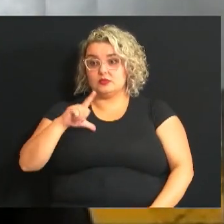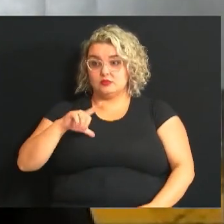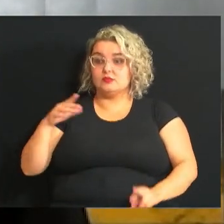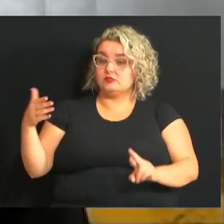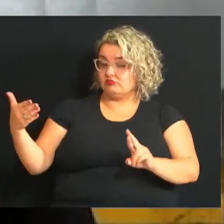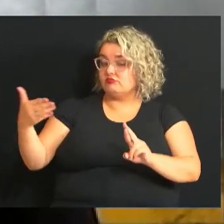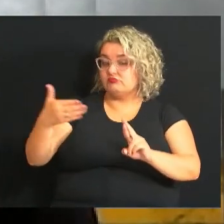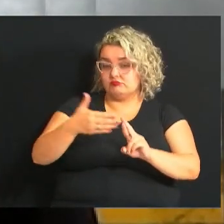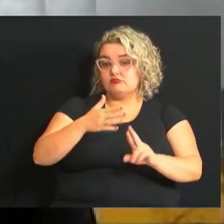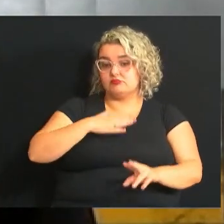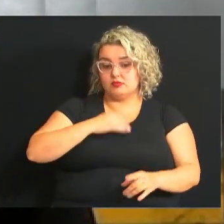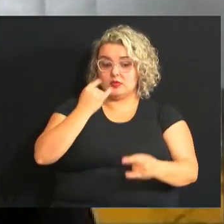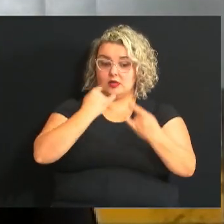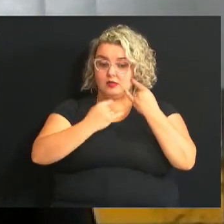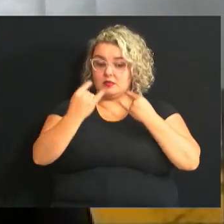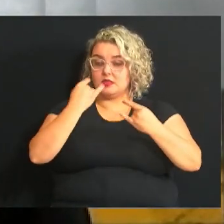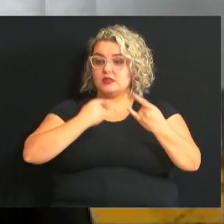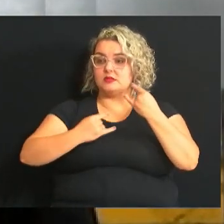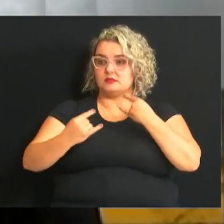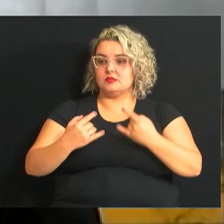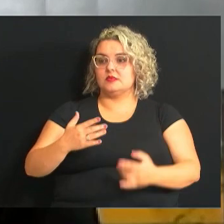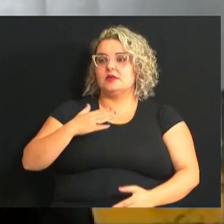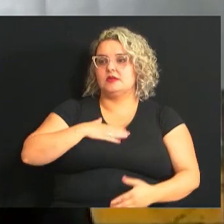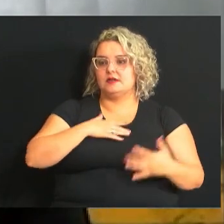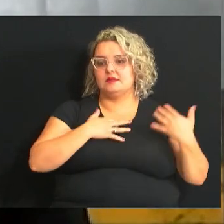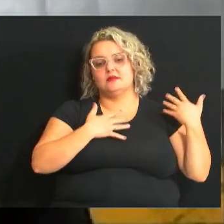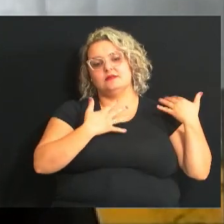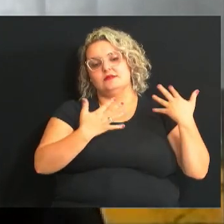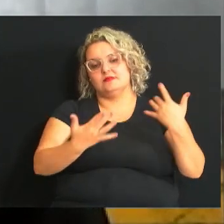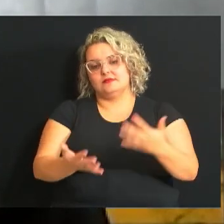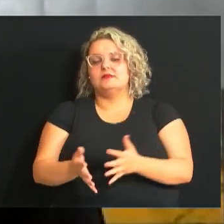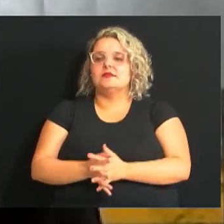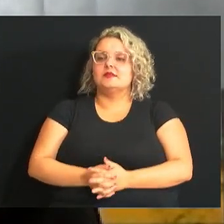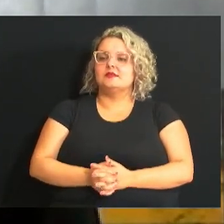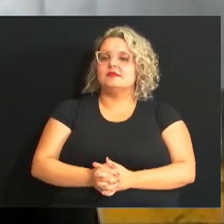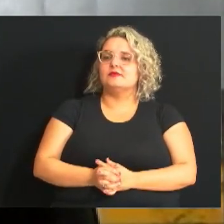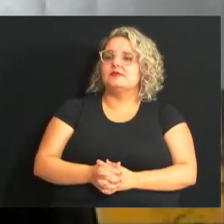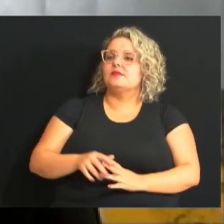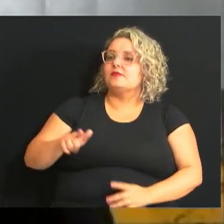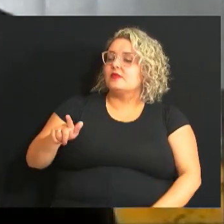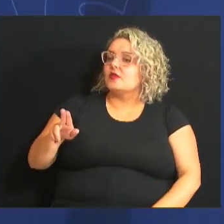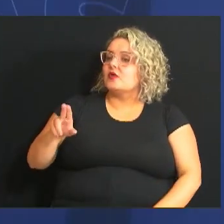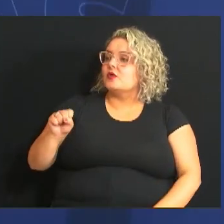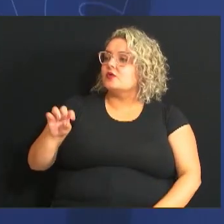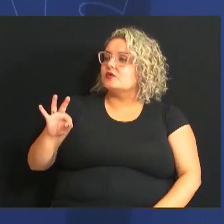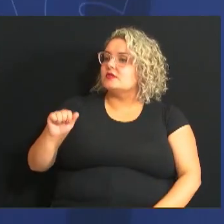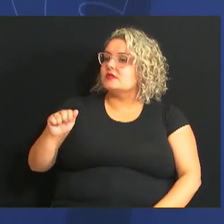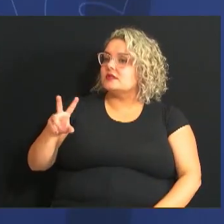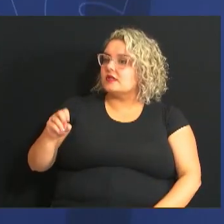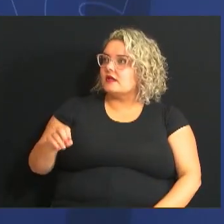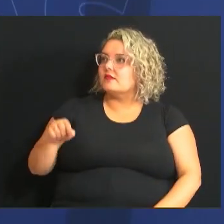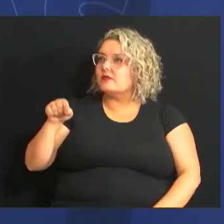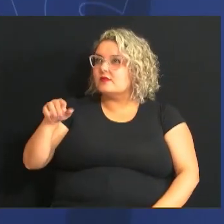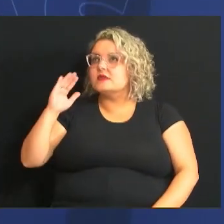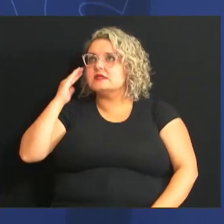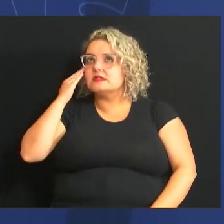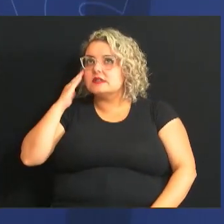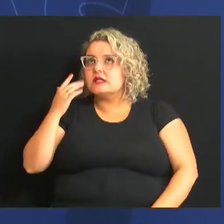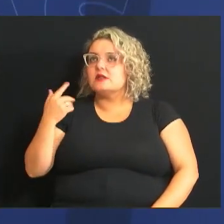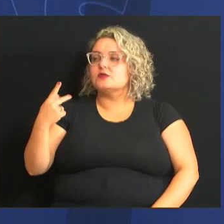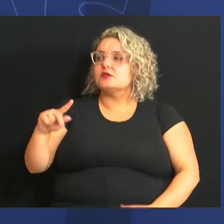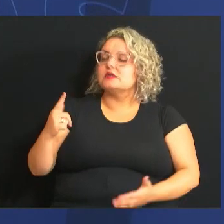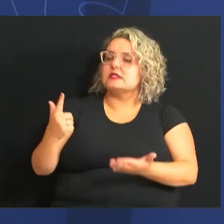me inspiraram aí na minha trajetória, né? Gustavo, e você entende que o seu livro, ele atinge da